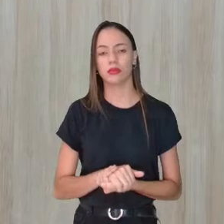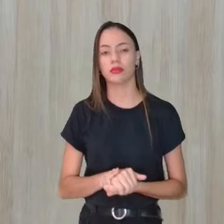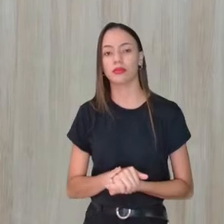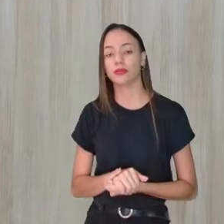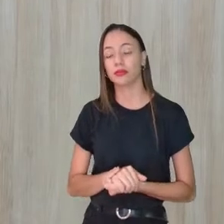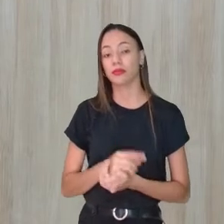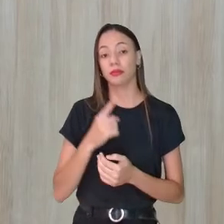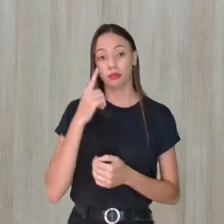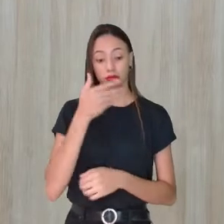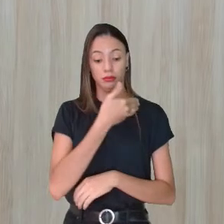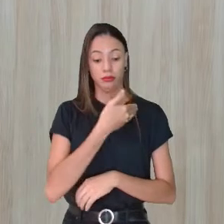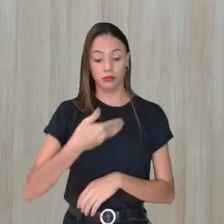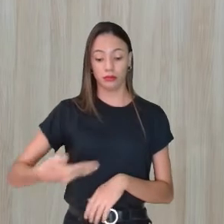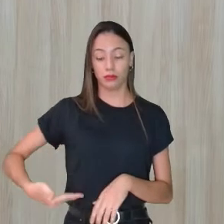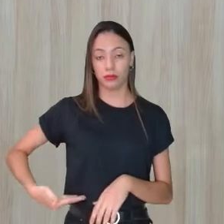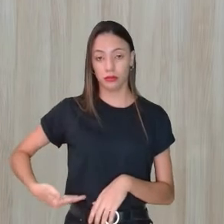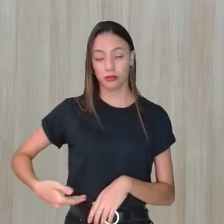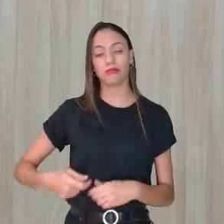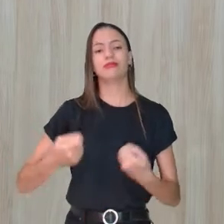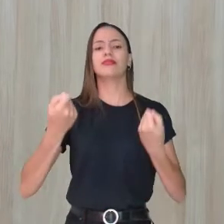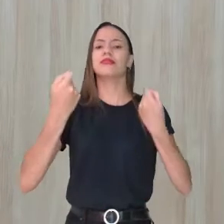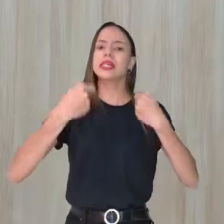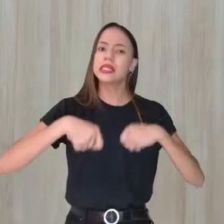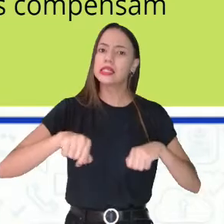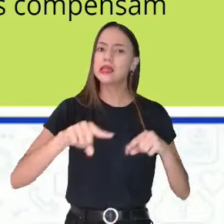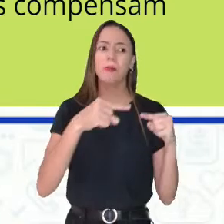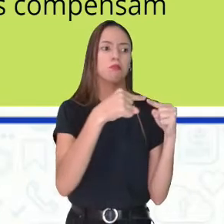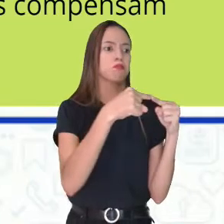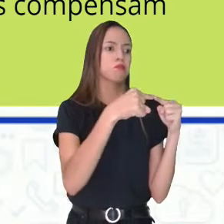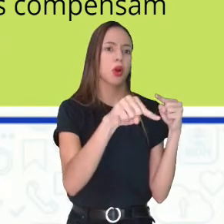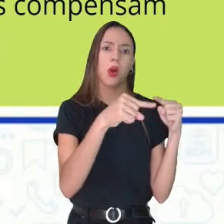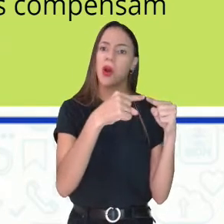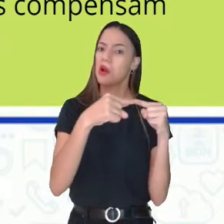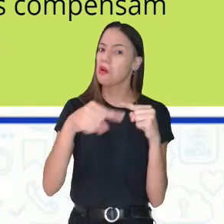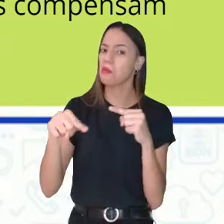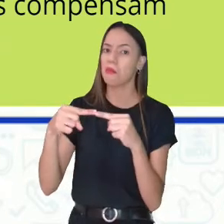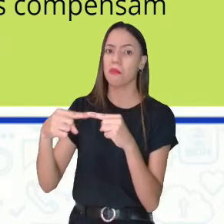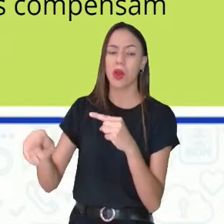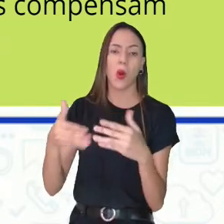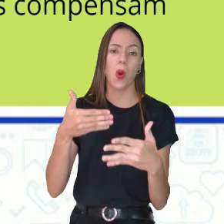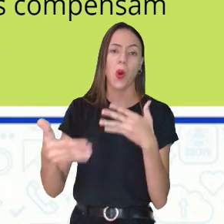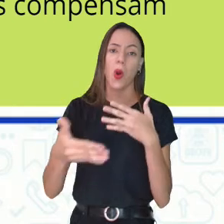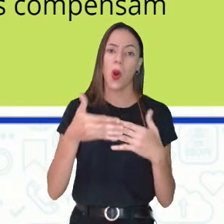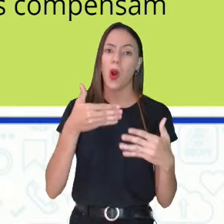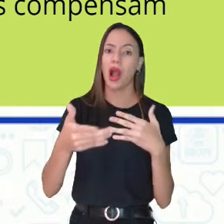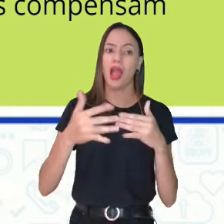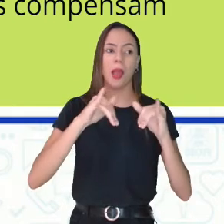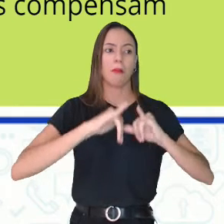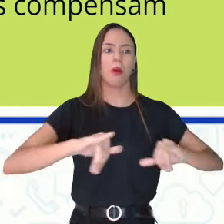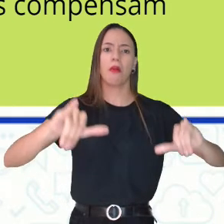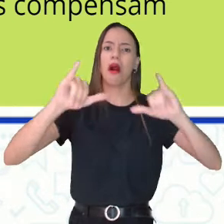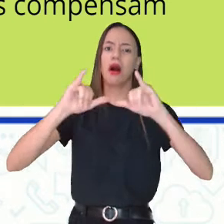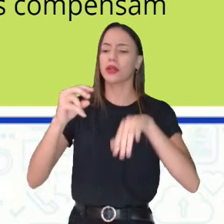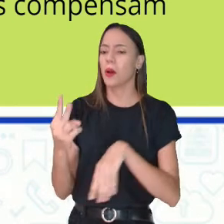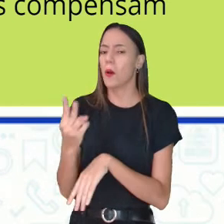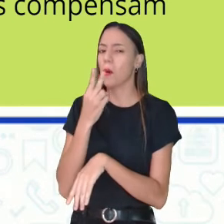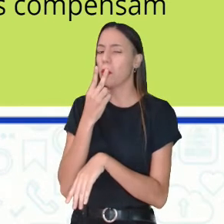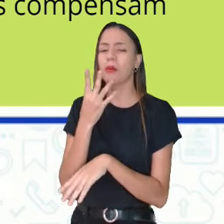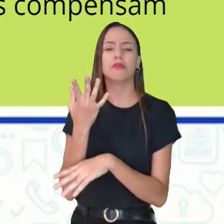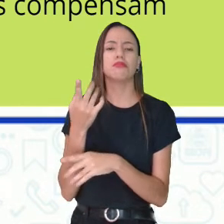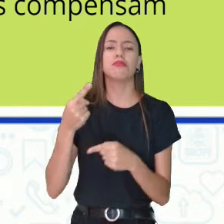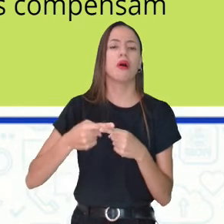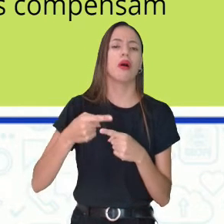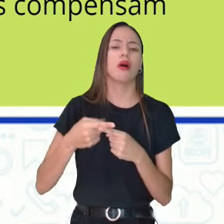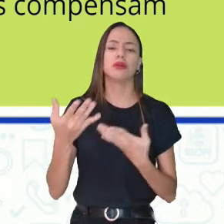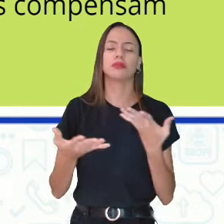O governo deve imediatamente proibir toda e qualquer forma de propaganda de cigarro. Por quê? Uma vez